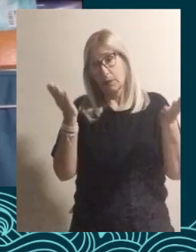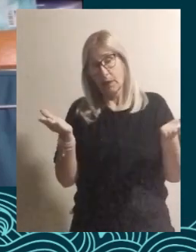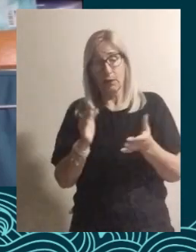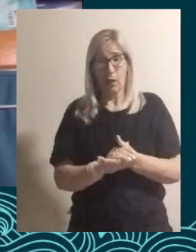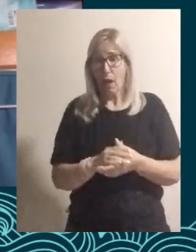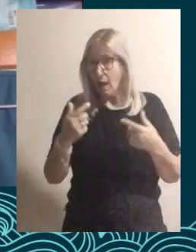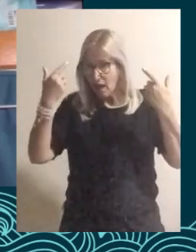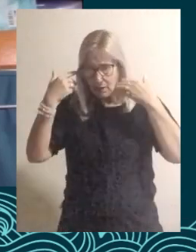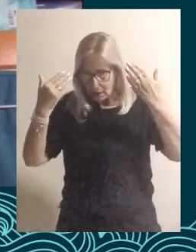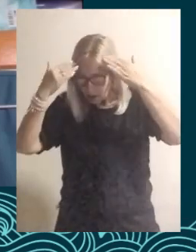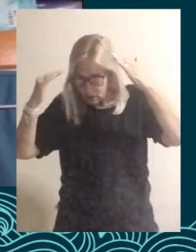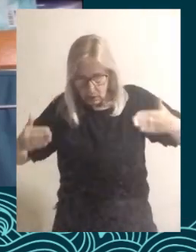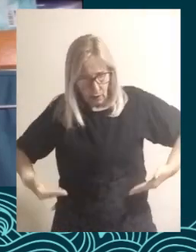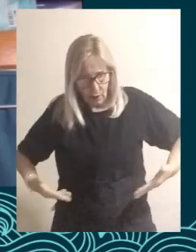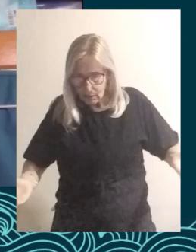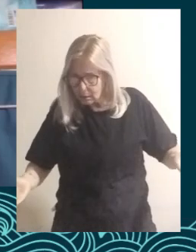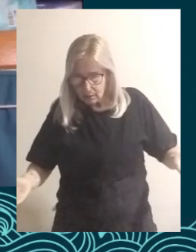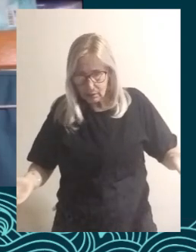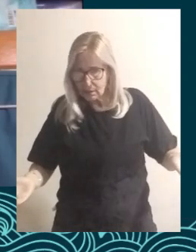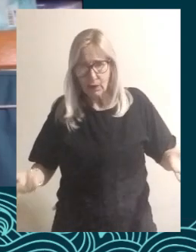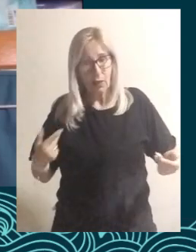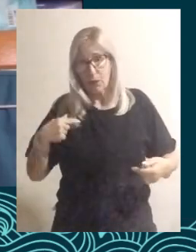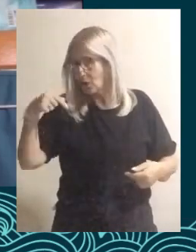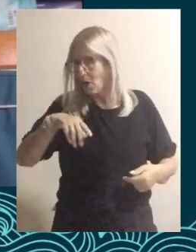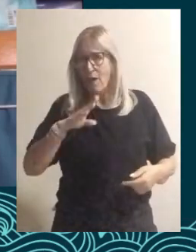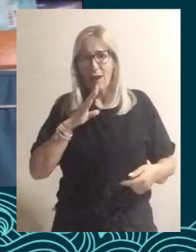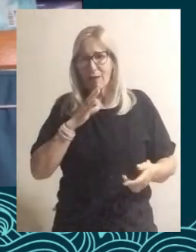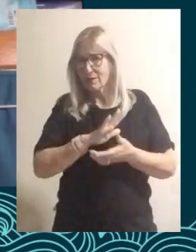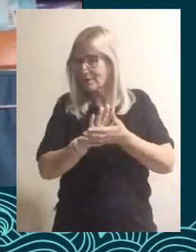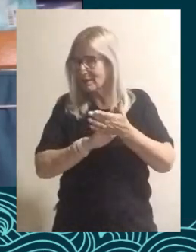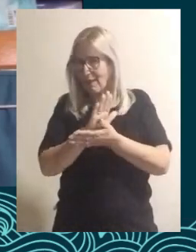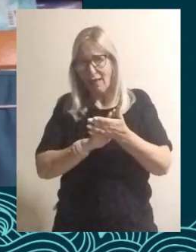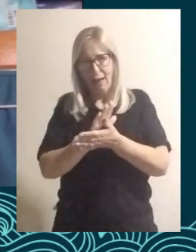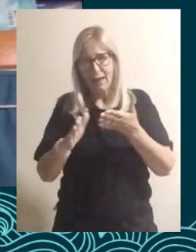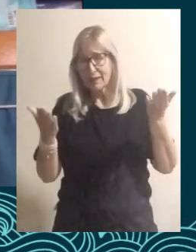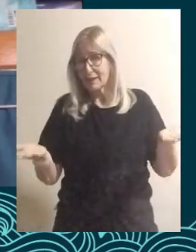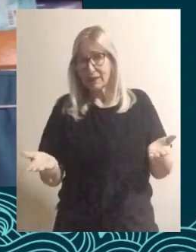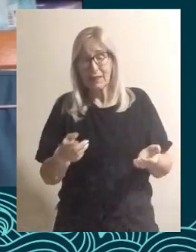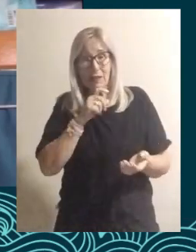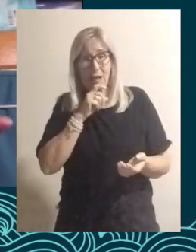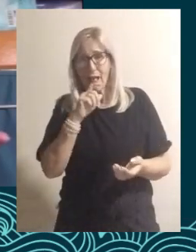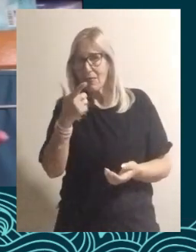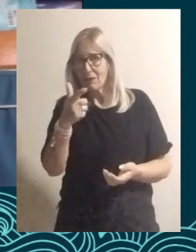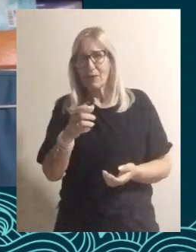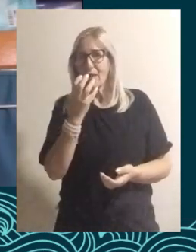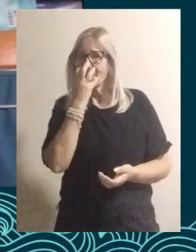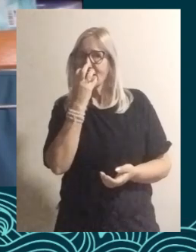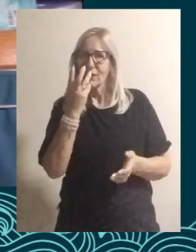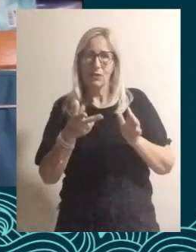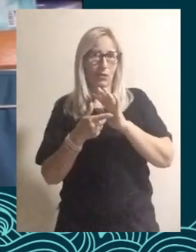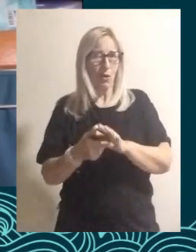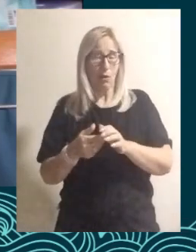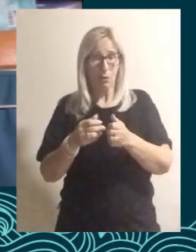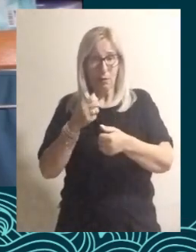que é uma verdade para eles, né? E quem sou eu? Quem sou eu que não sou daqui, nunca passei inverno aqui, não